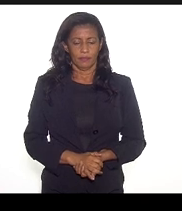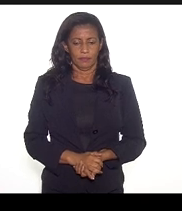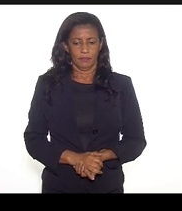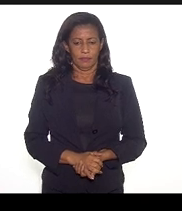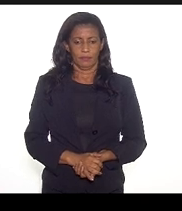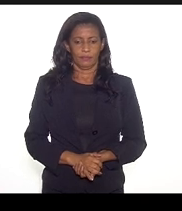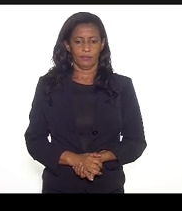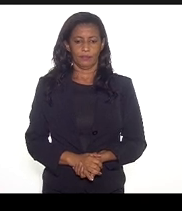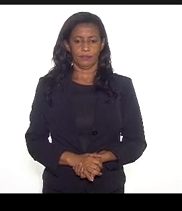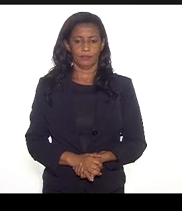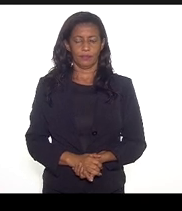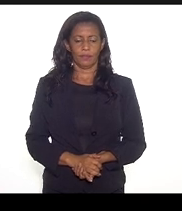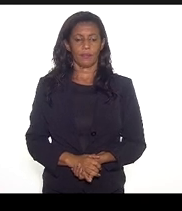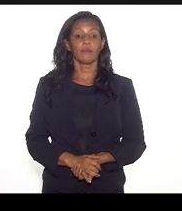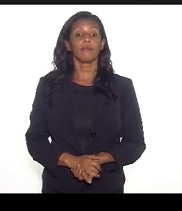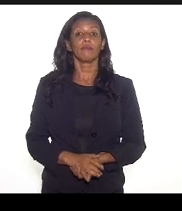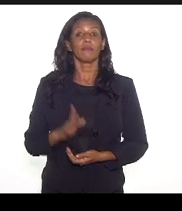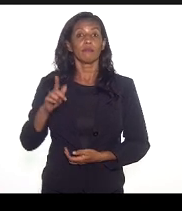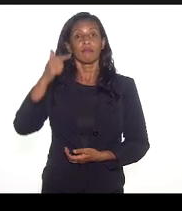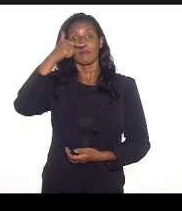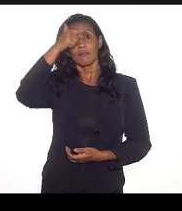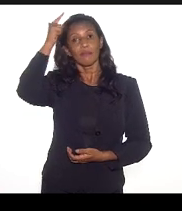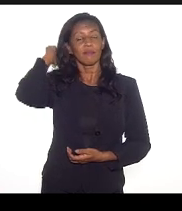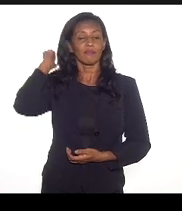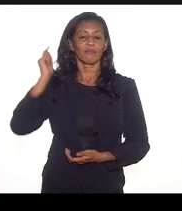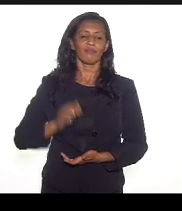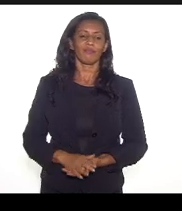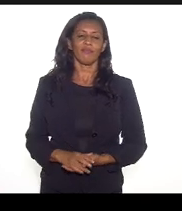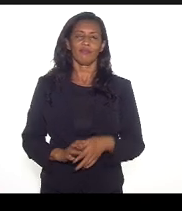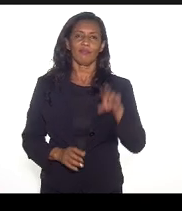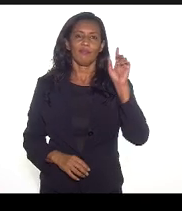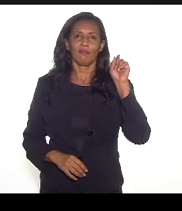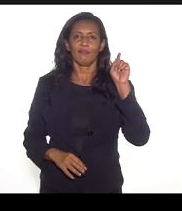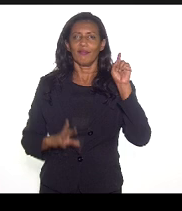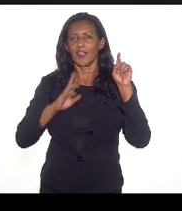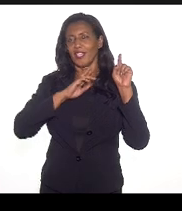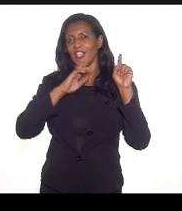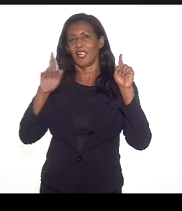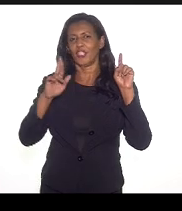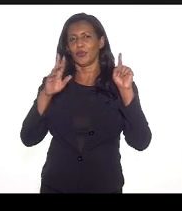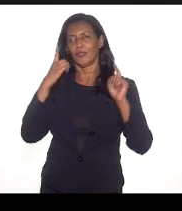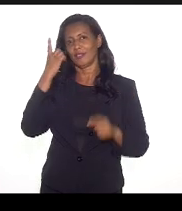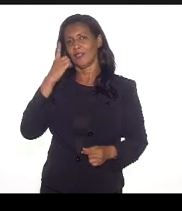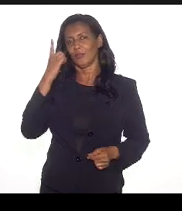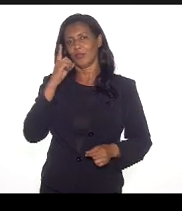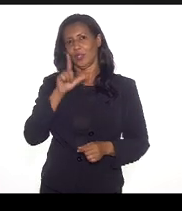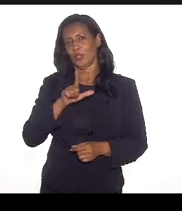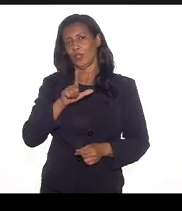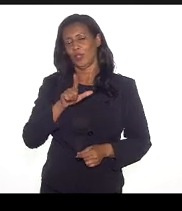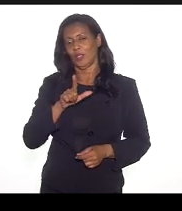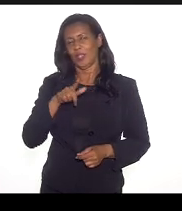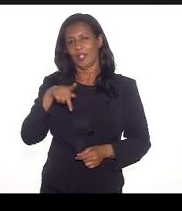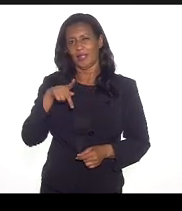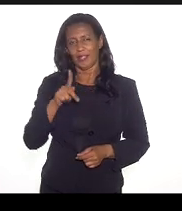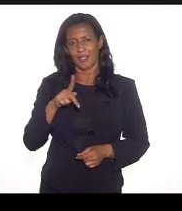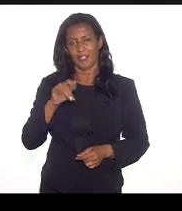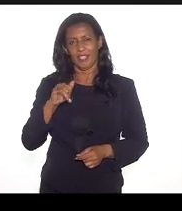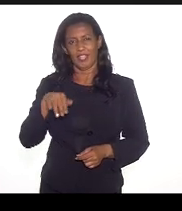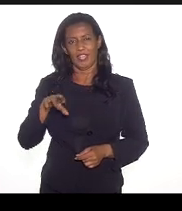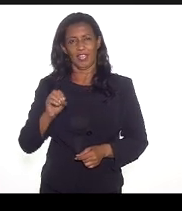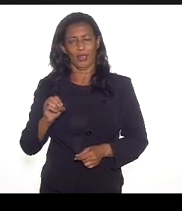Obrigada. Pois não, Luiz Paulo? Queria responder ao deputado Knoploch. Pode